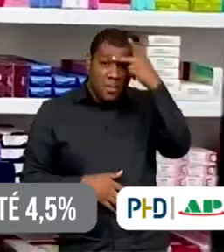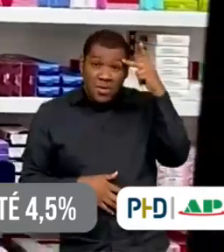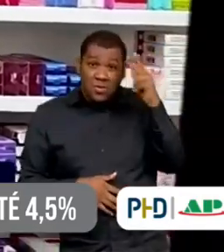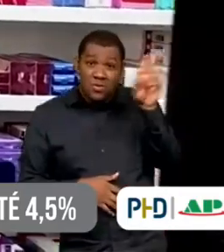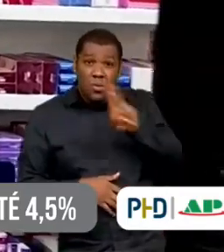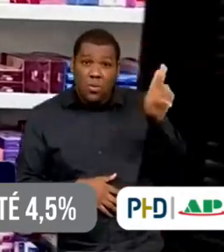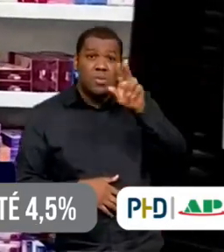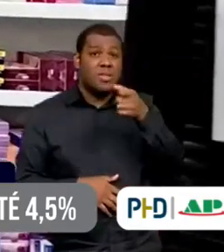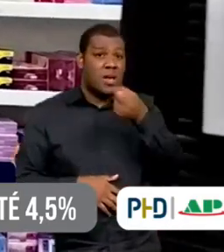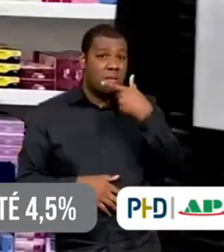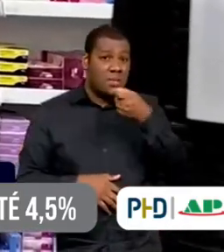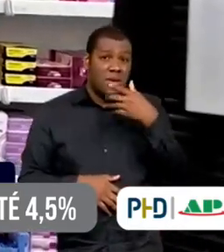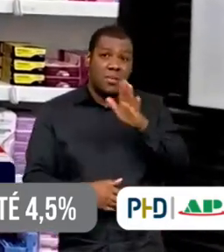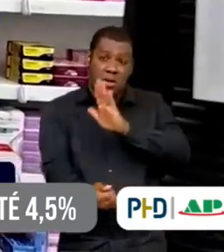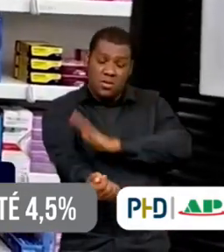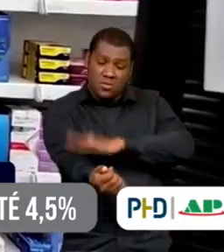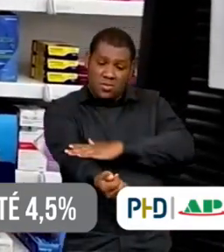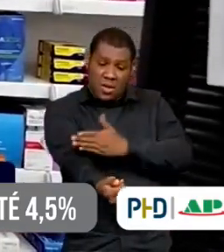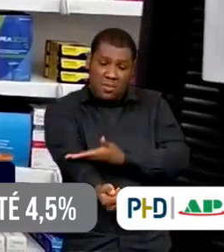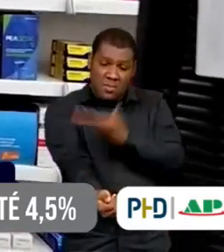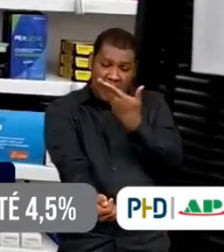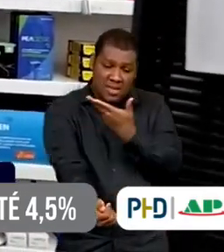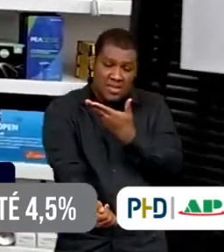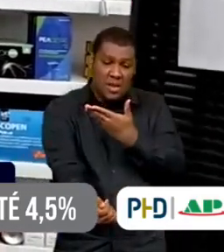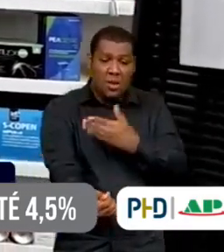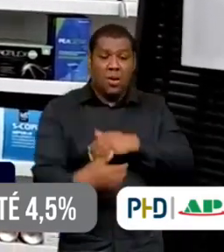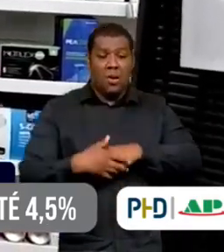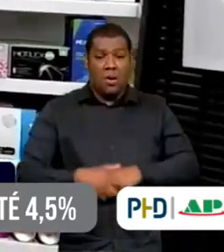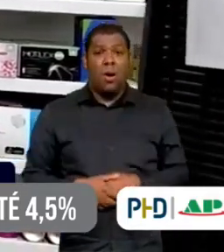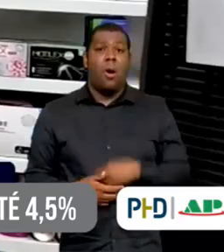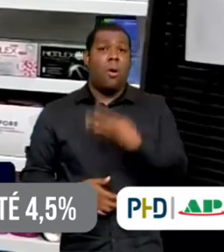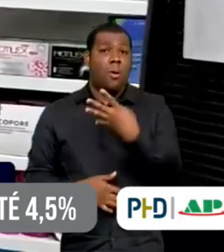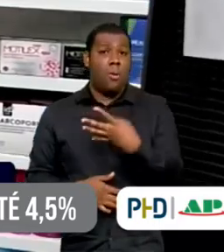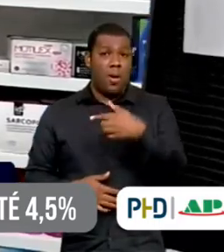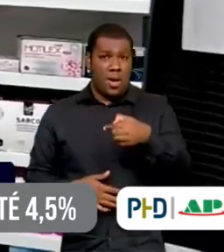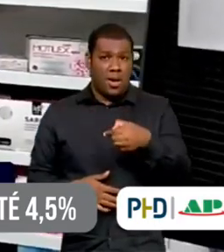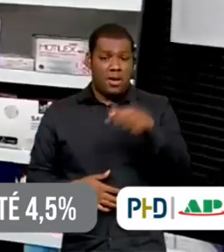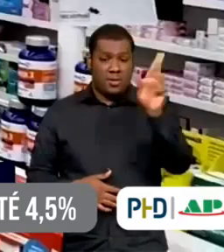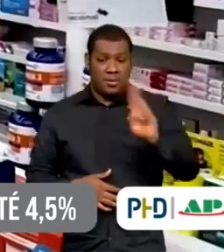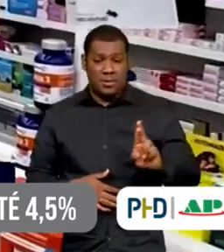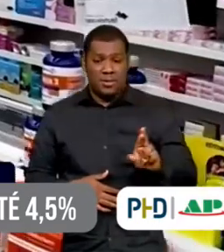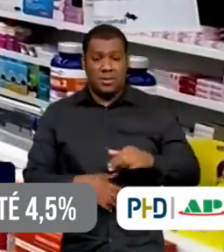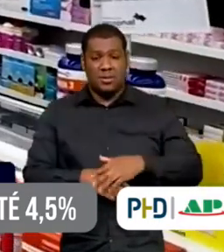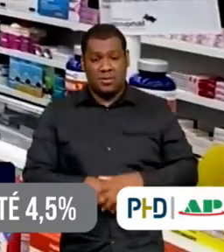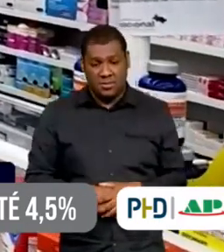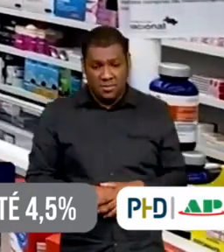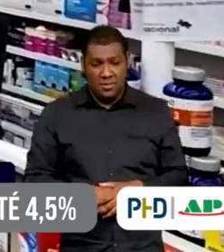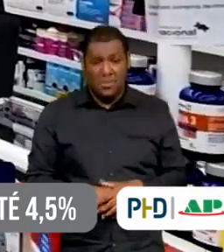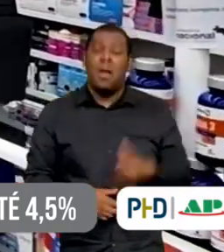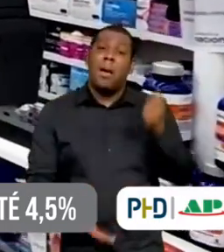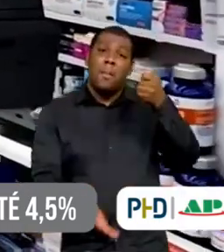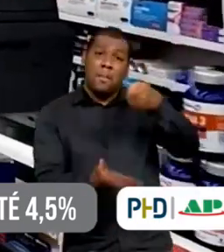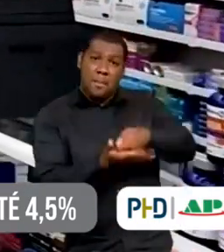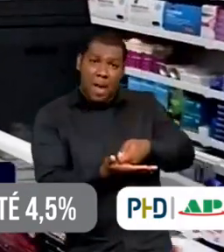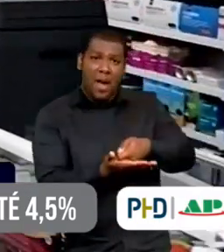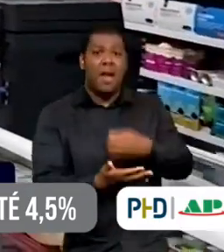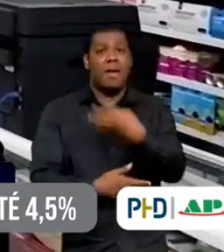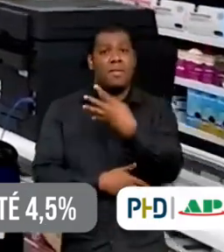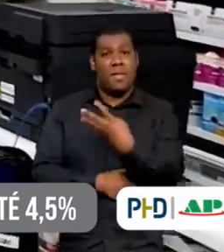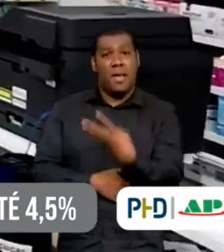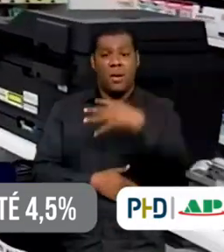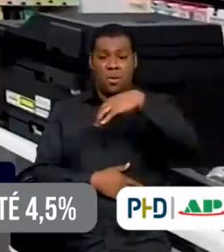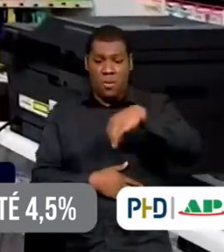de regulação no portal da Anvisa em nota o Ministério da Saúde informou que o valor é o menor